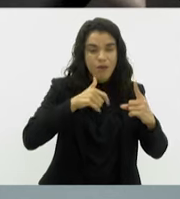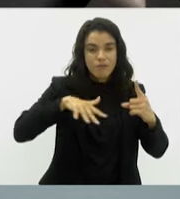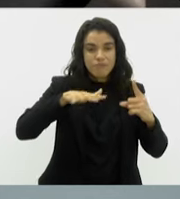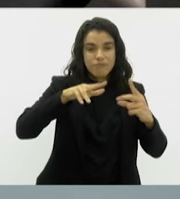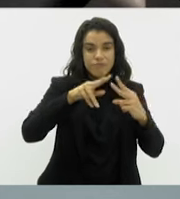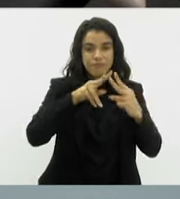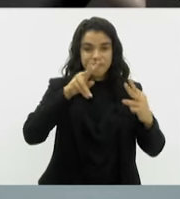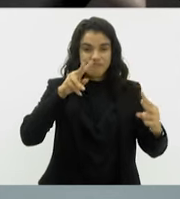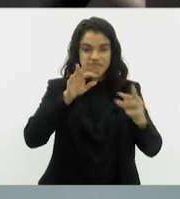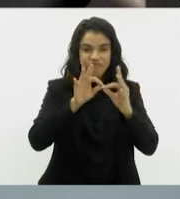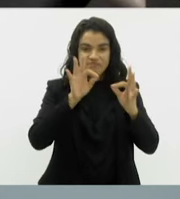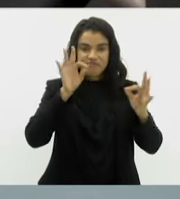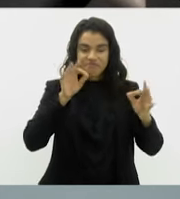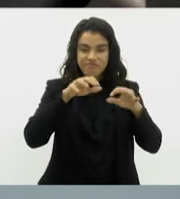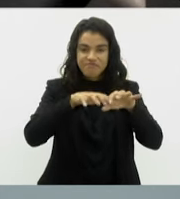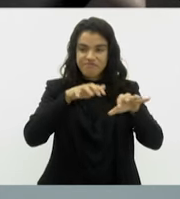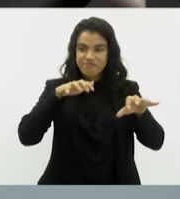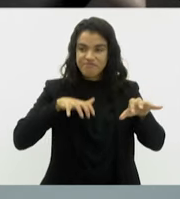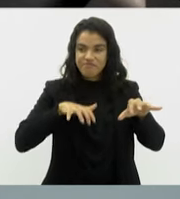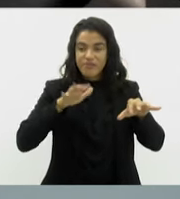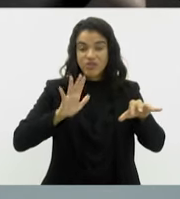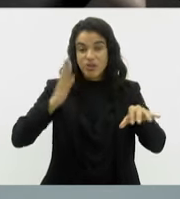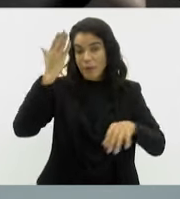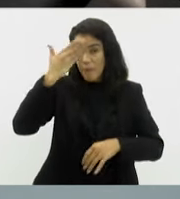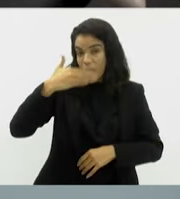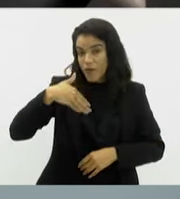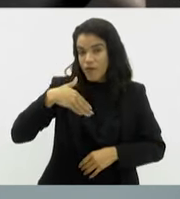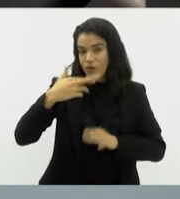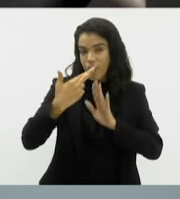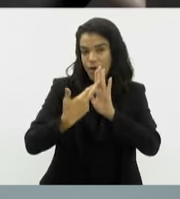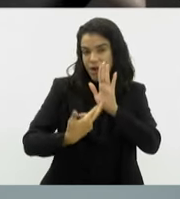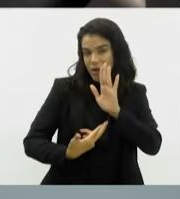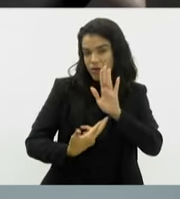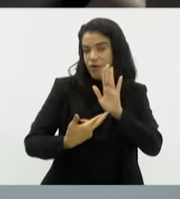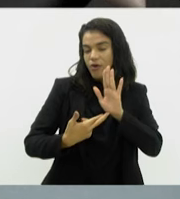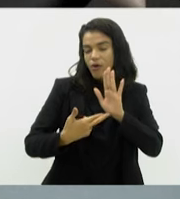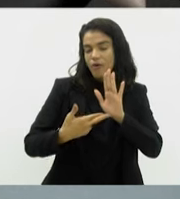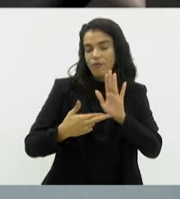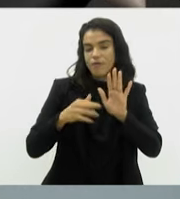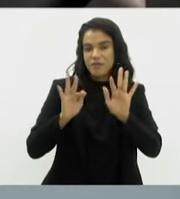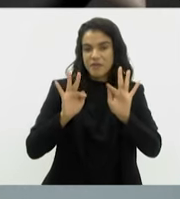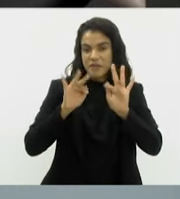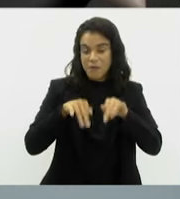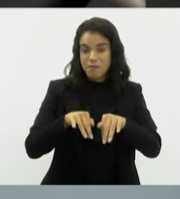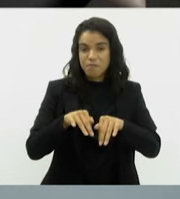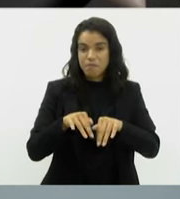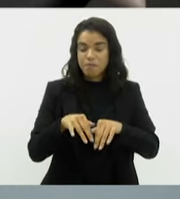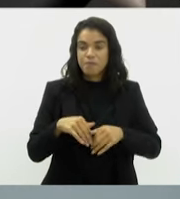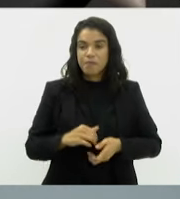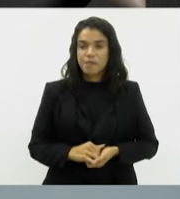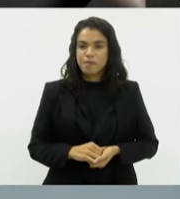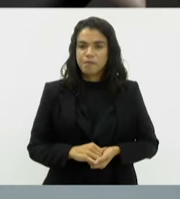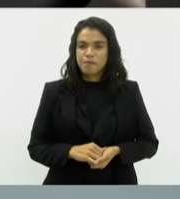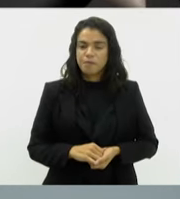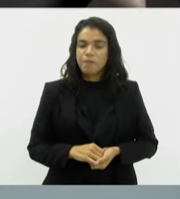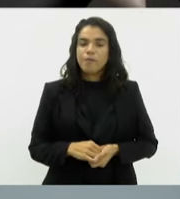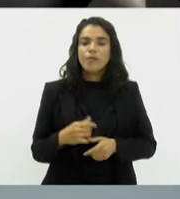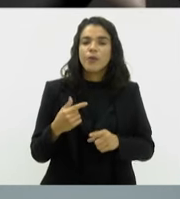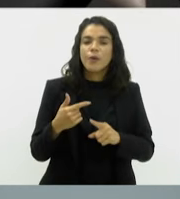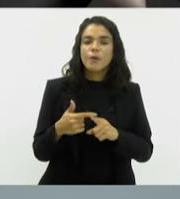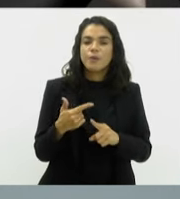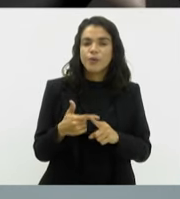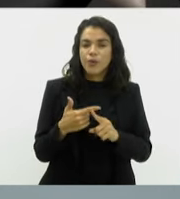aprovou o seu relatório final. Estou chamando a atenção, porque